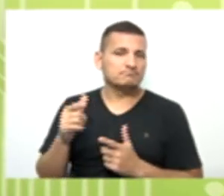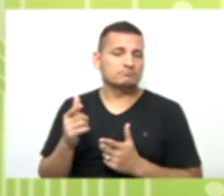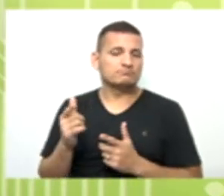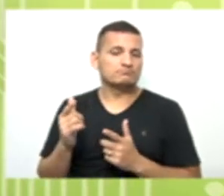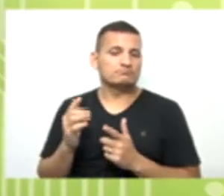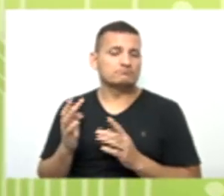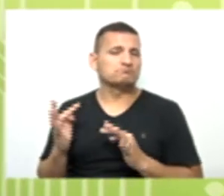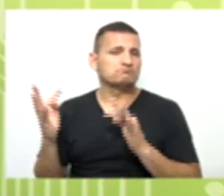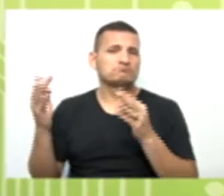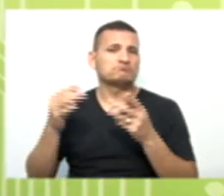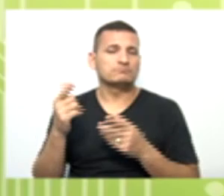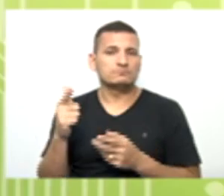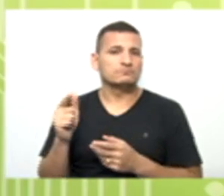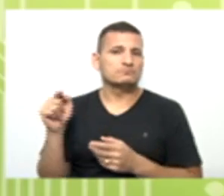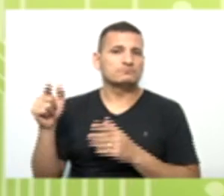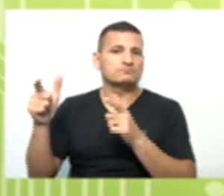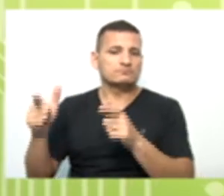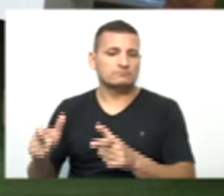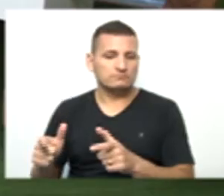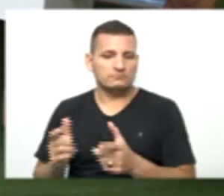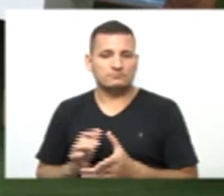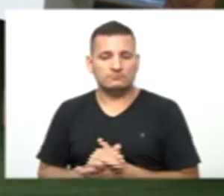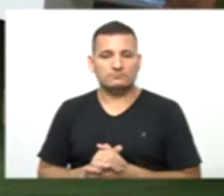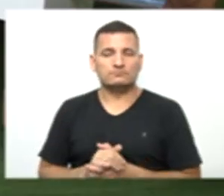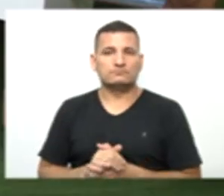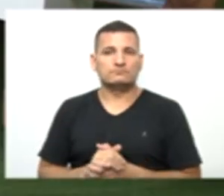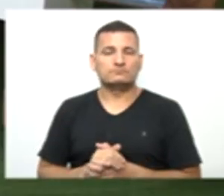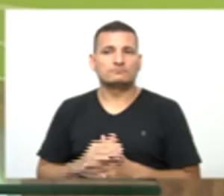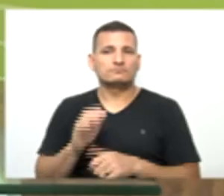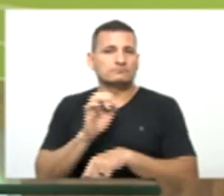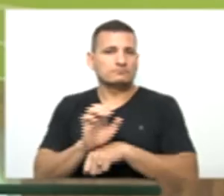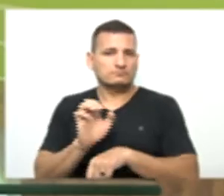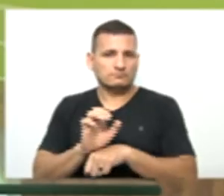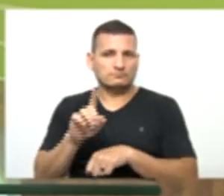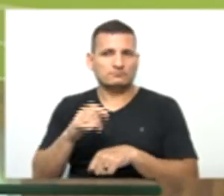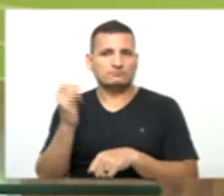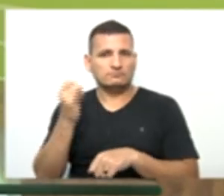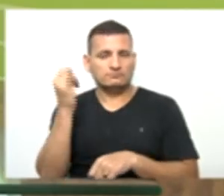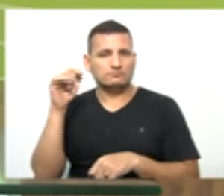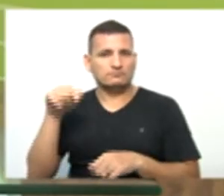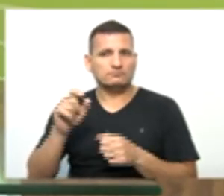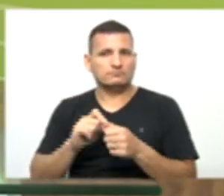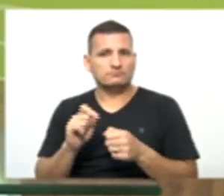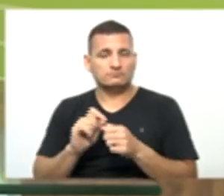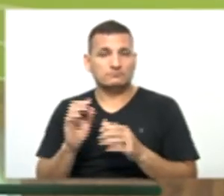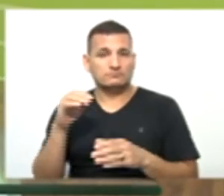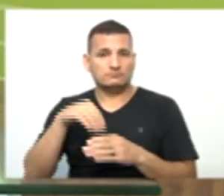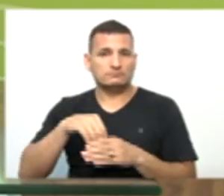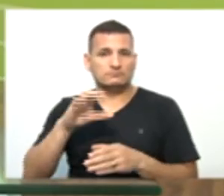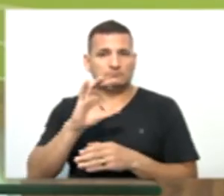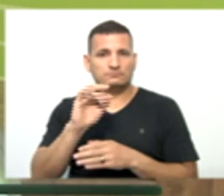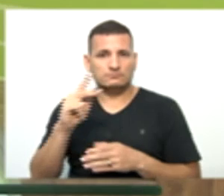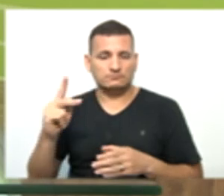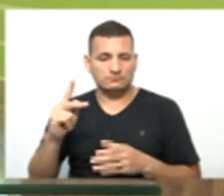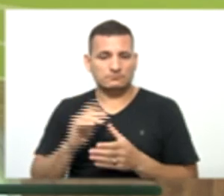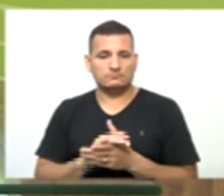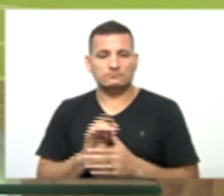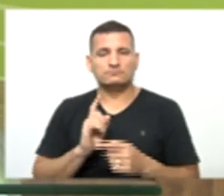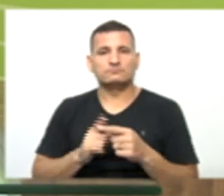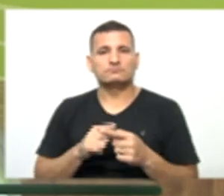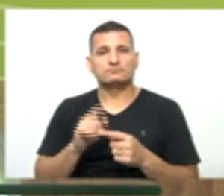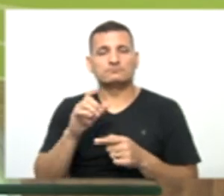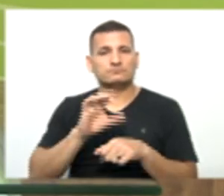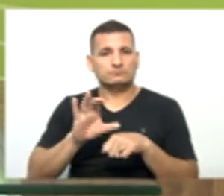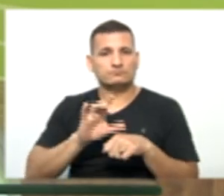tudo tem naquele lugar. E o estágio é essencial que ele seja feito em uma cooperativa, porque o nosso curso é